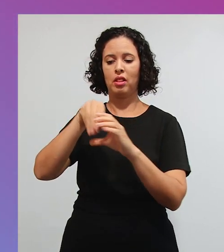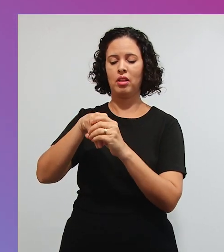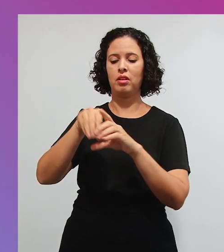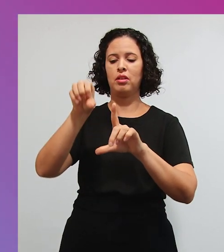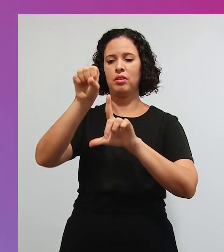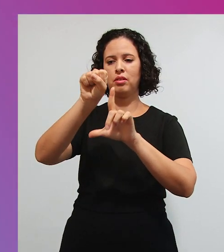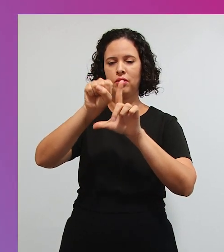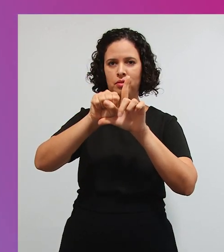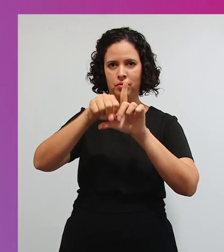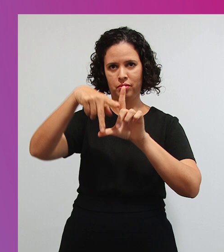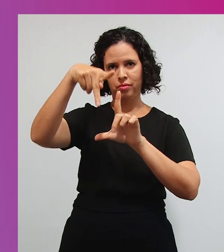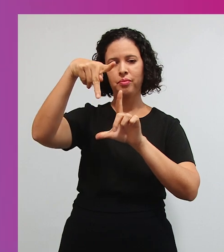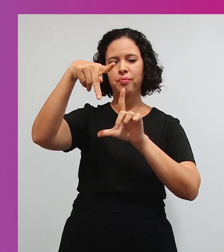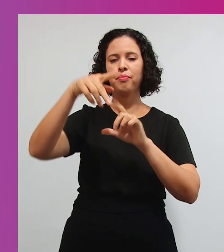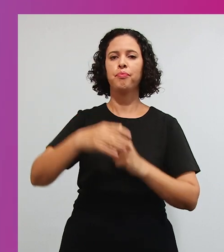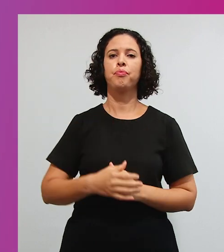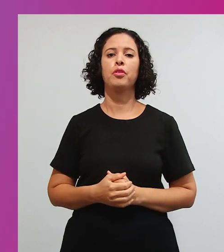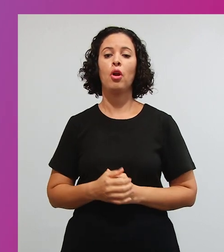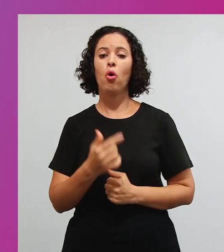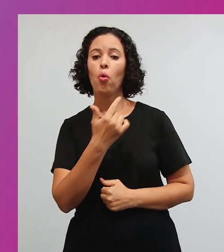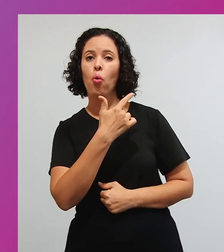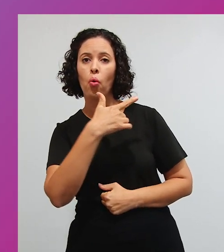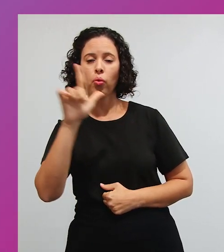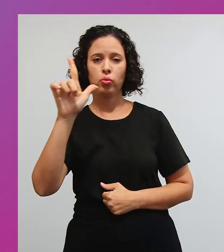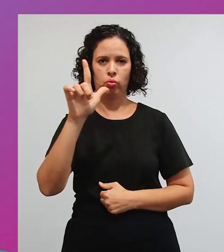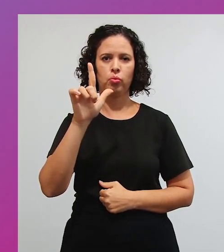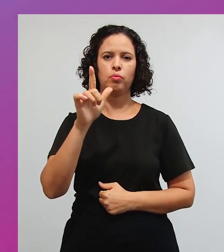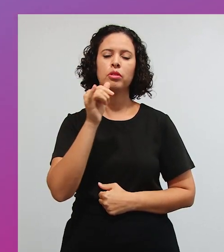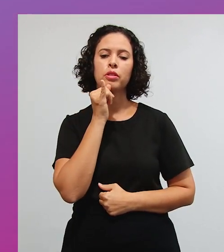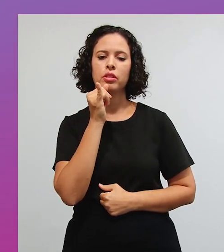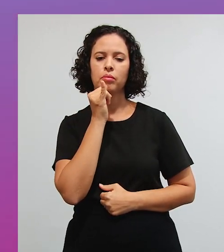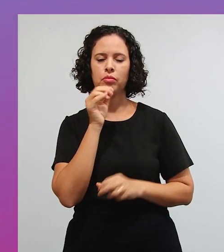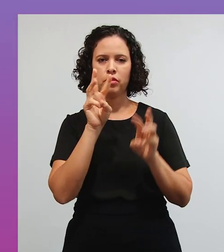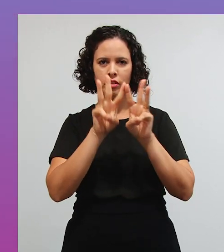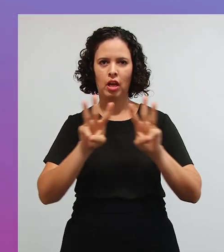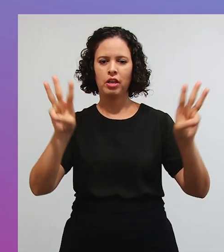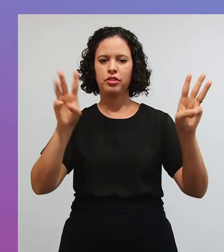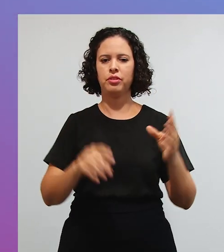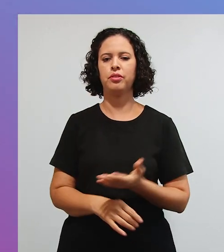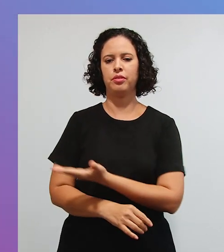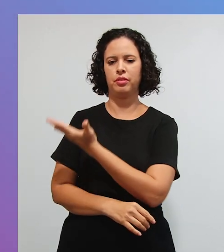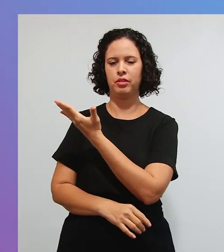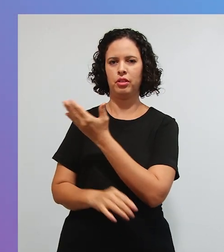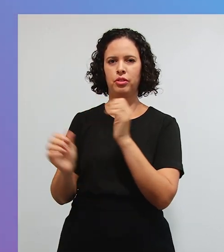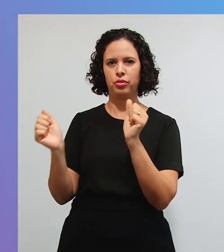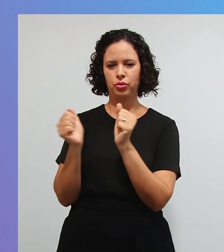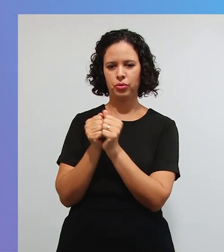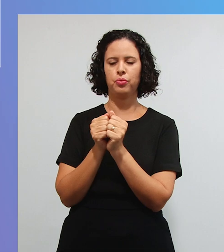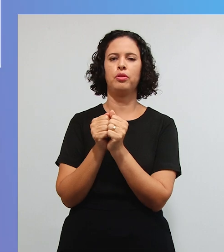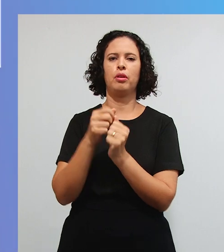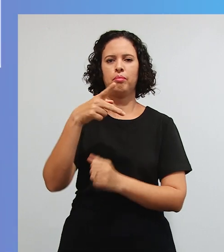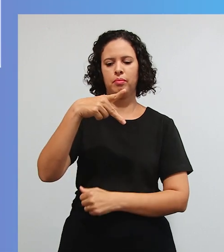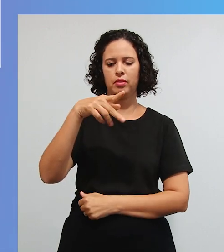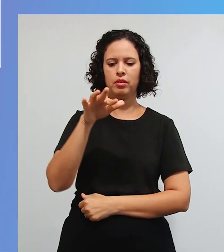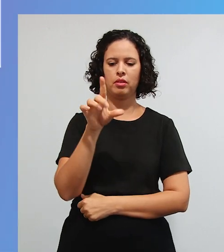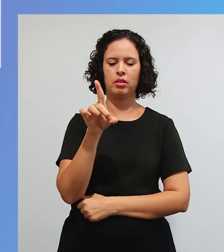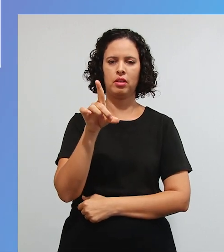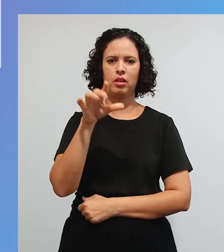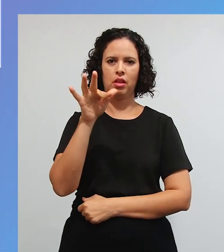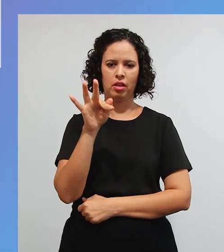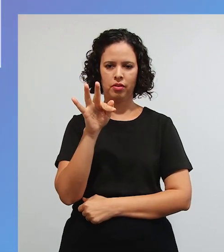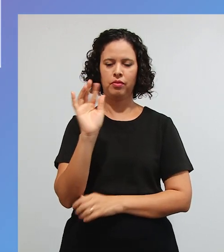Vamos ver agora o site I Love PDF. Passo 1. Clique na opção Juntar PDF. Passo